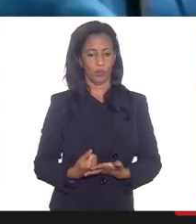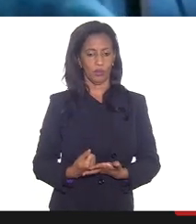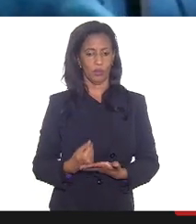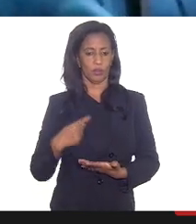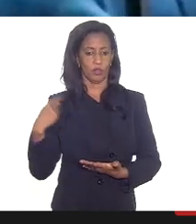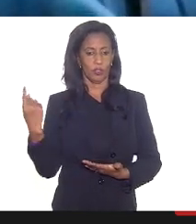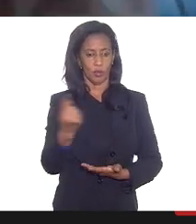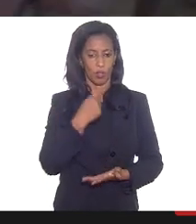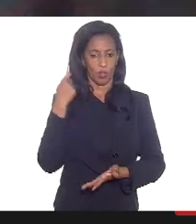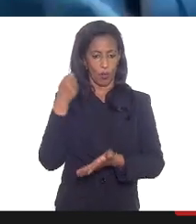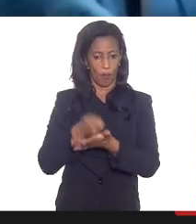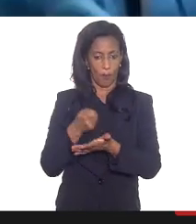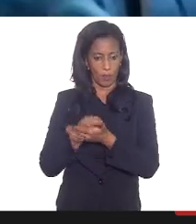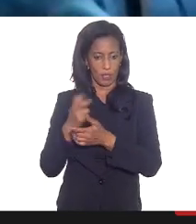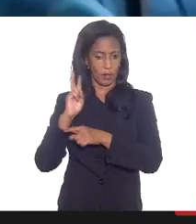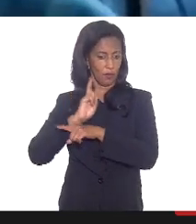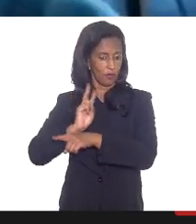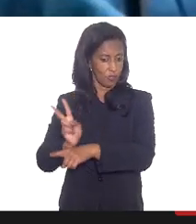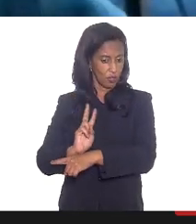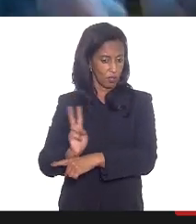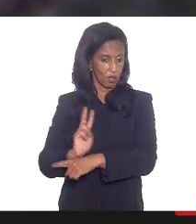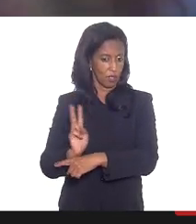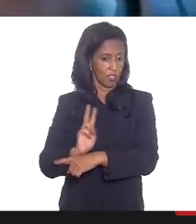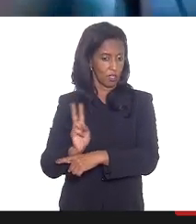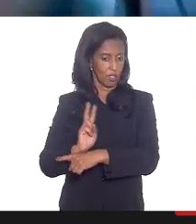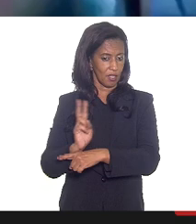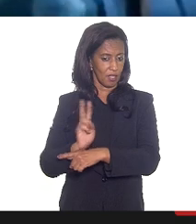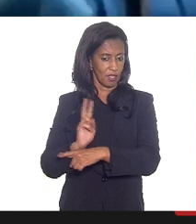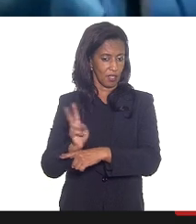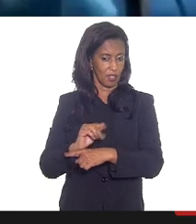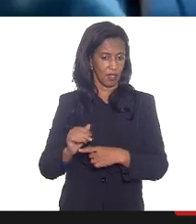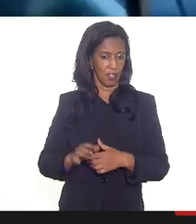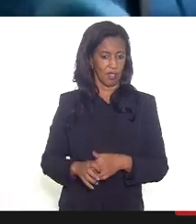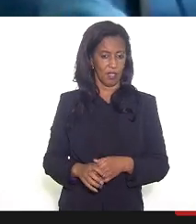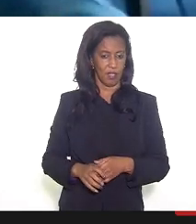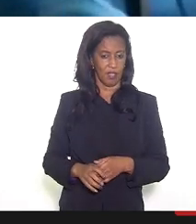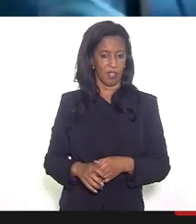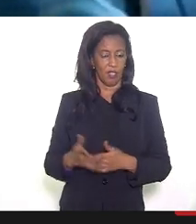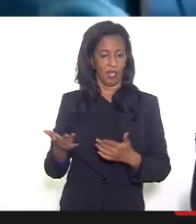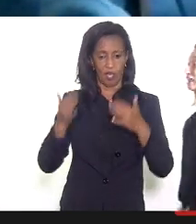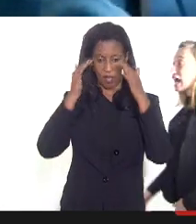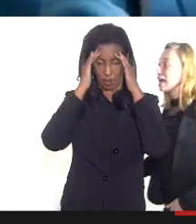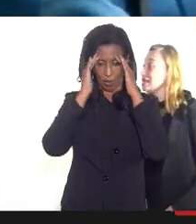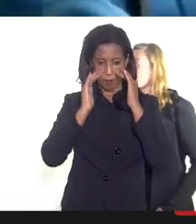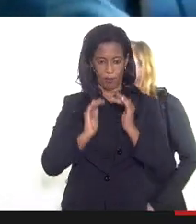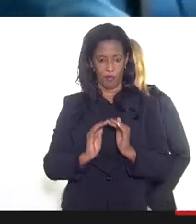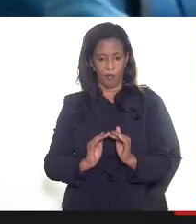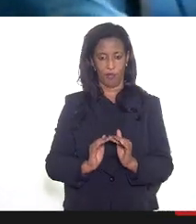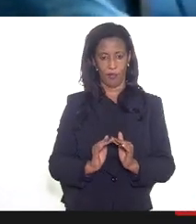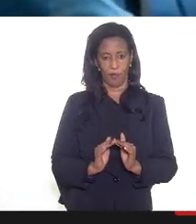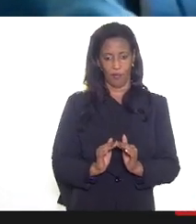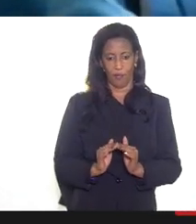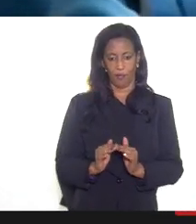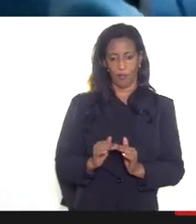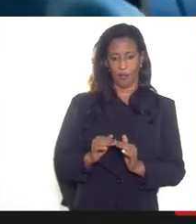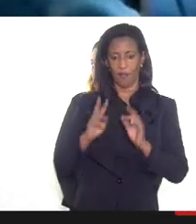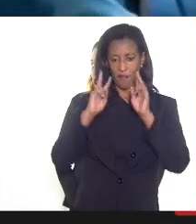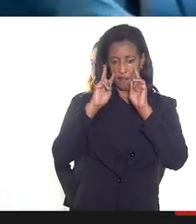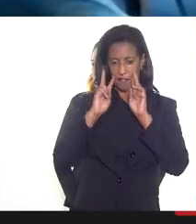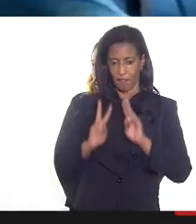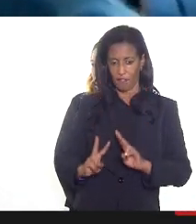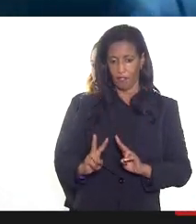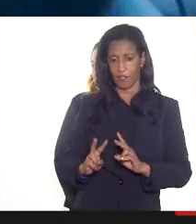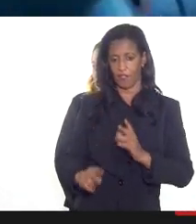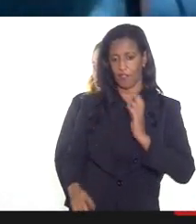nossa obrigação fiscalizar. E é a obrigação das empresas cumprir, até sob risco e